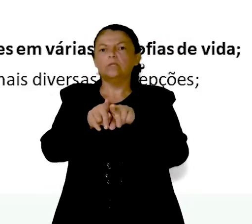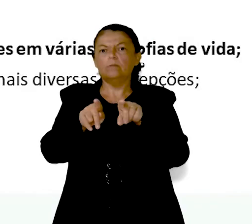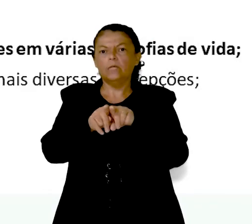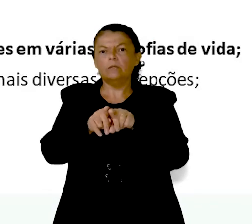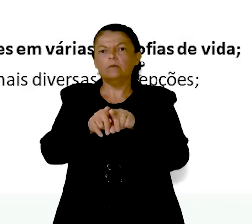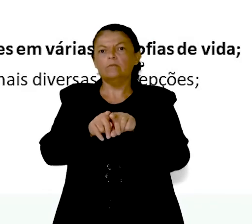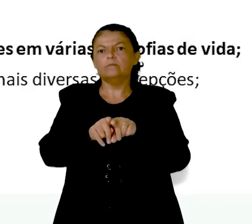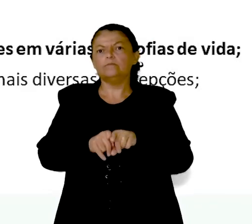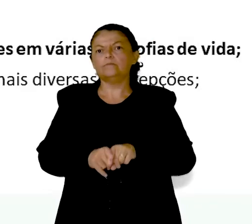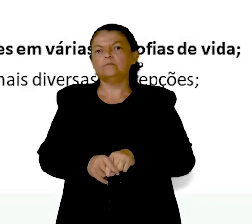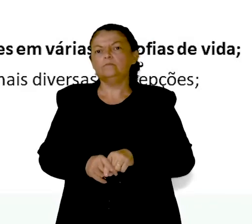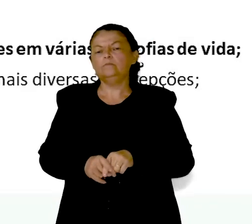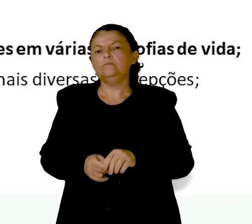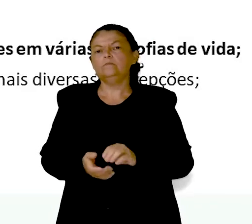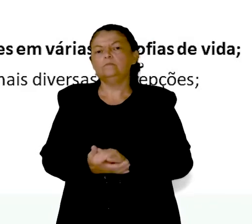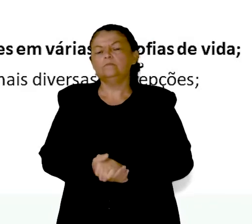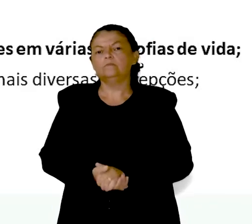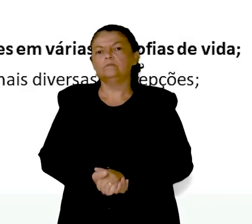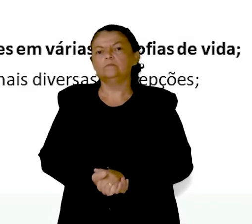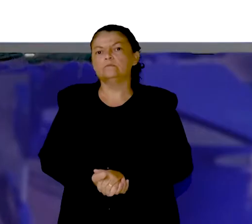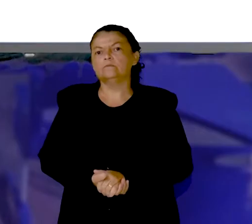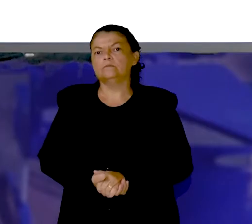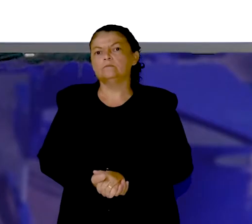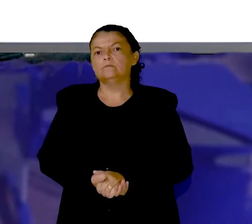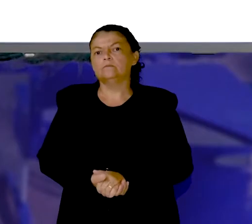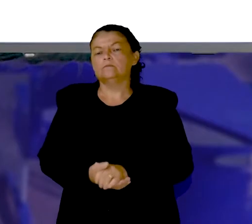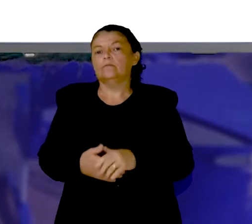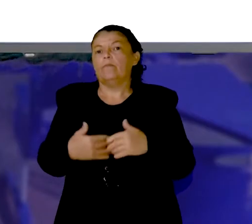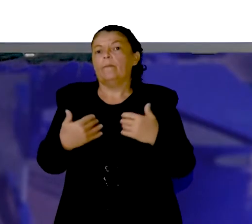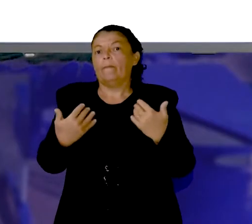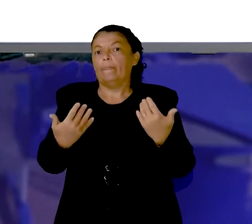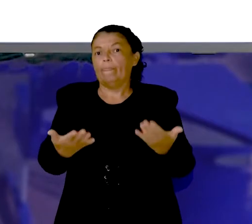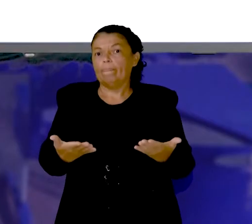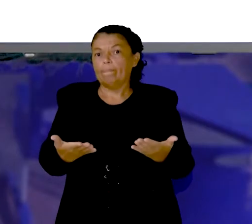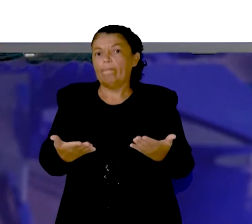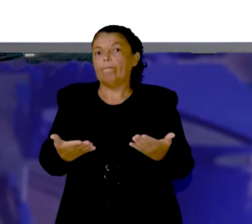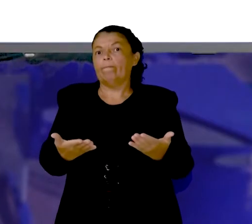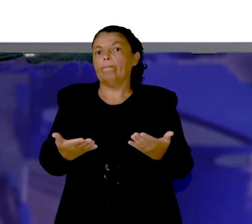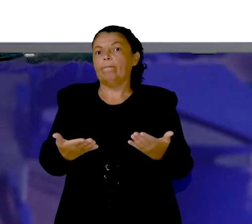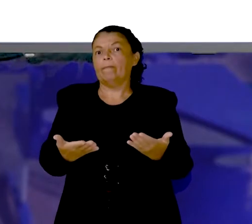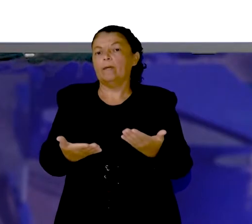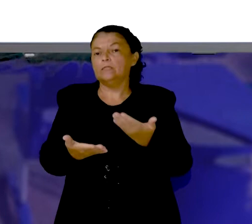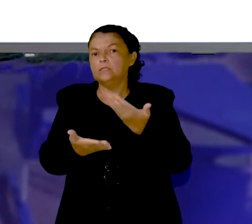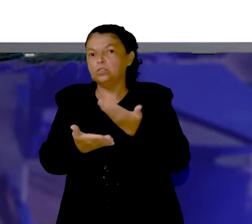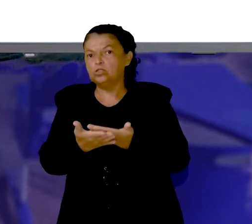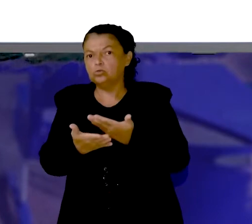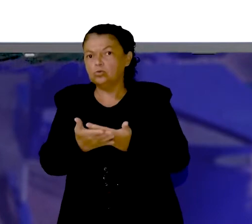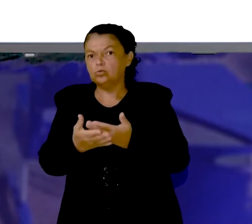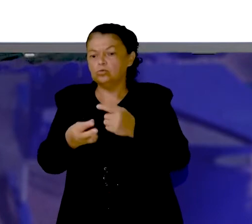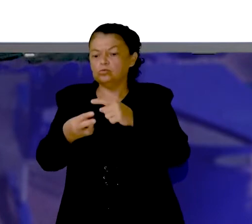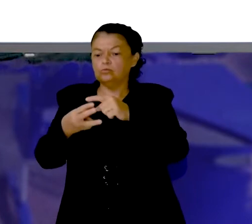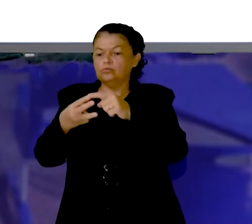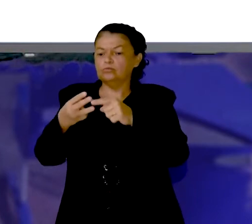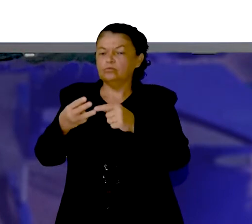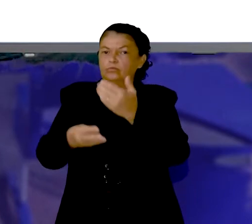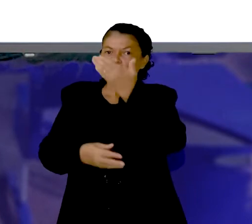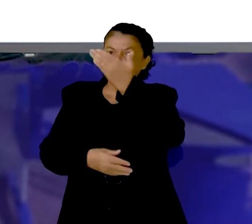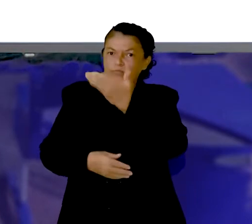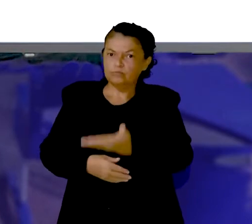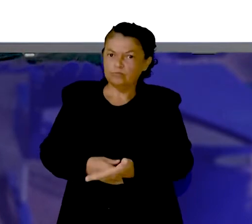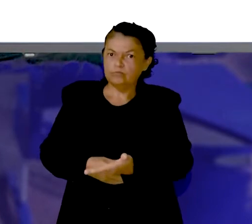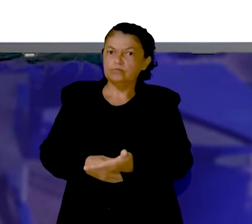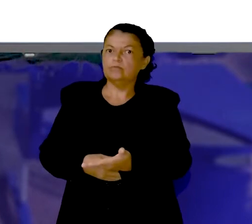diversas concepções. Então, essas filosofias, muitas delas defendem